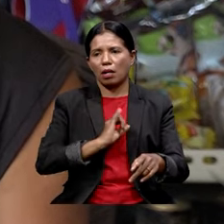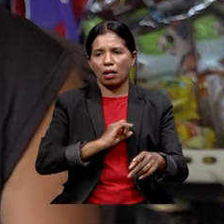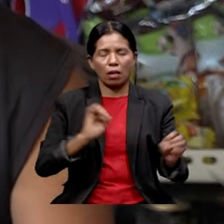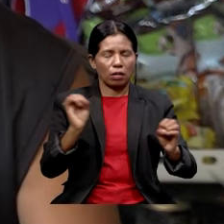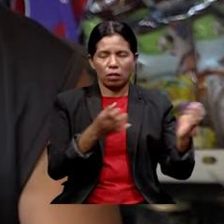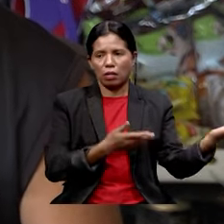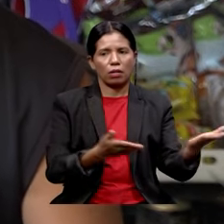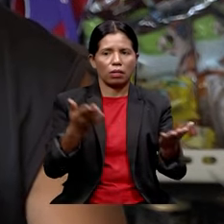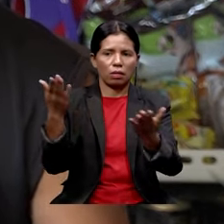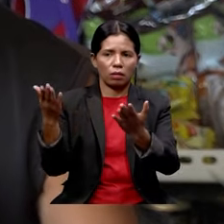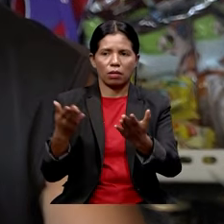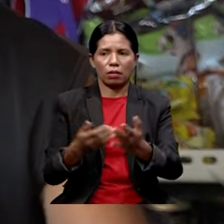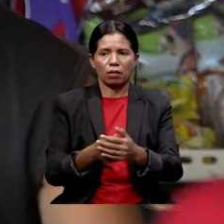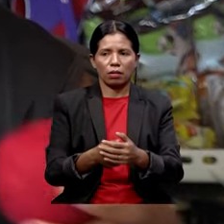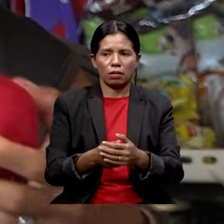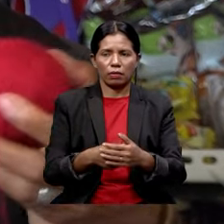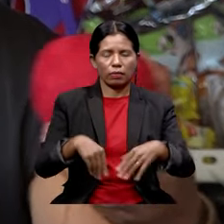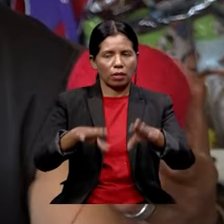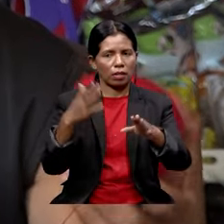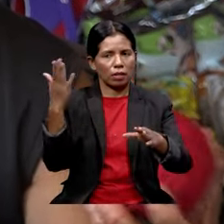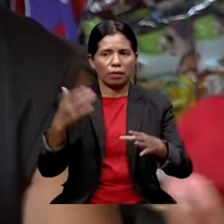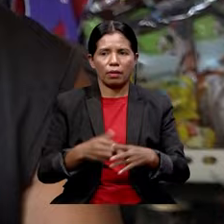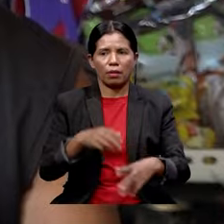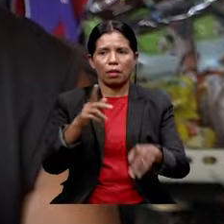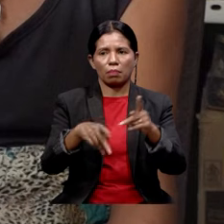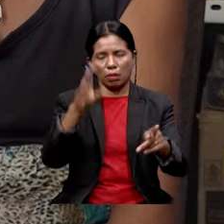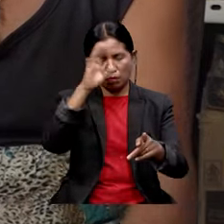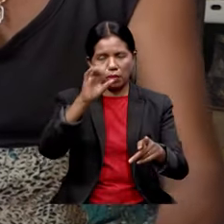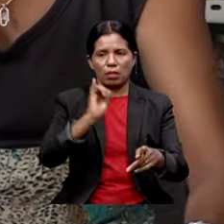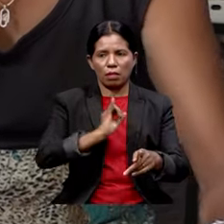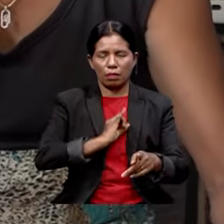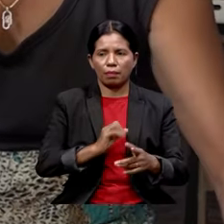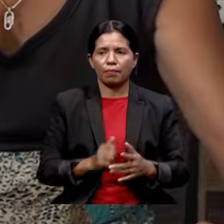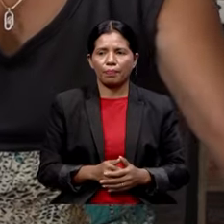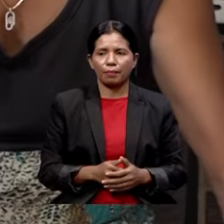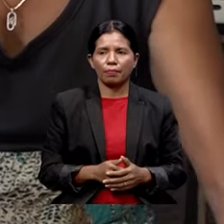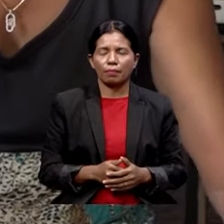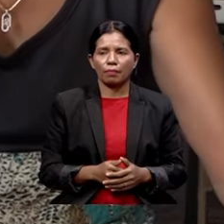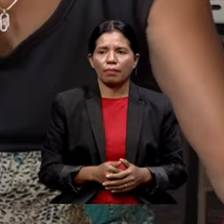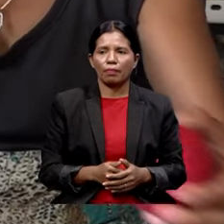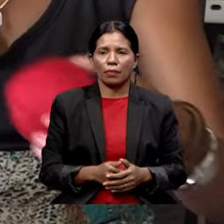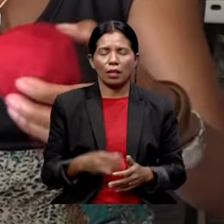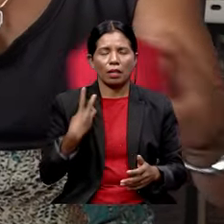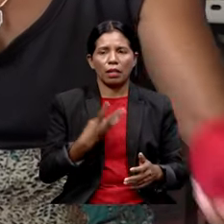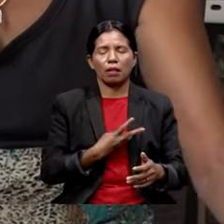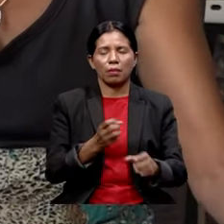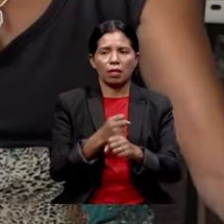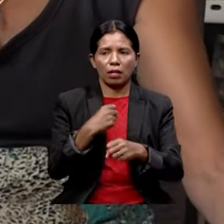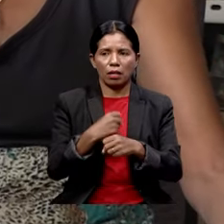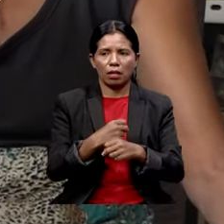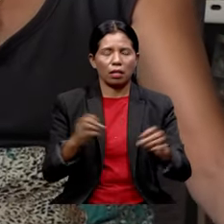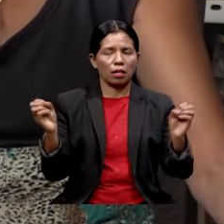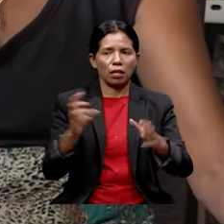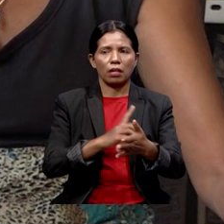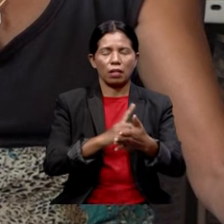ba ya leo. Ema mai mai buka hau. Ne ami halone la tose